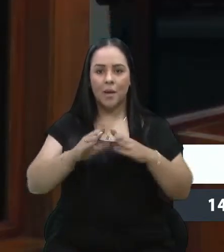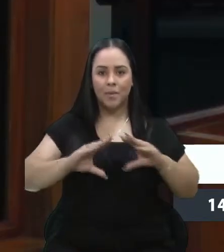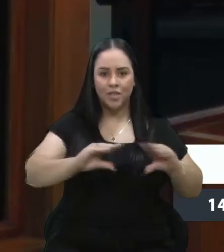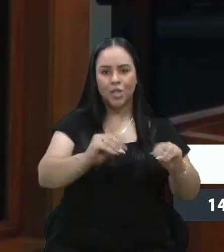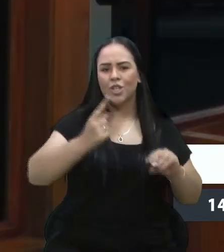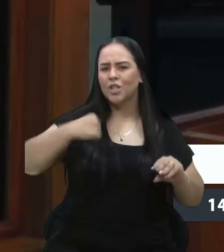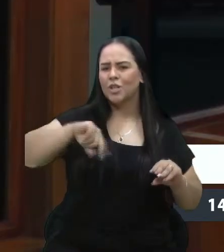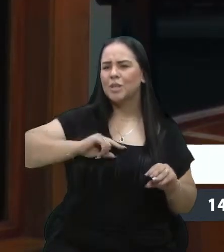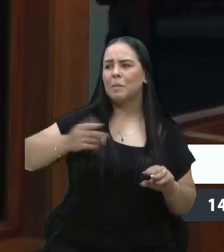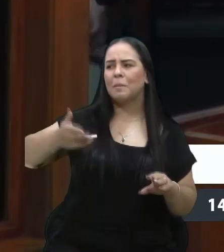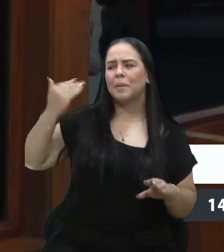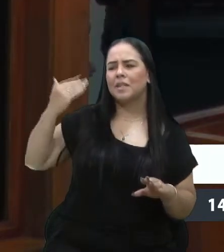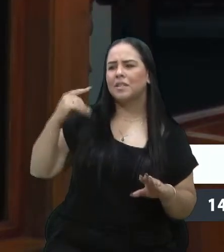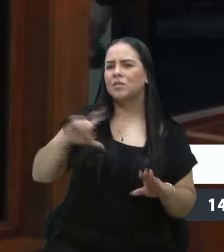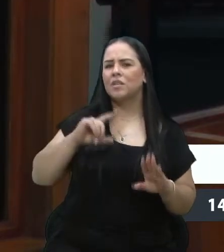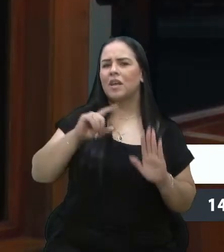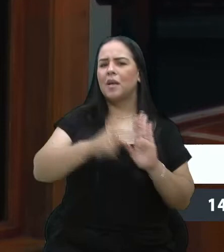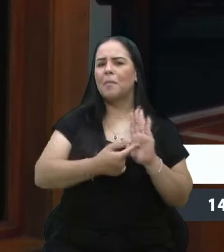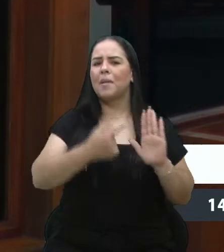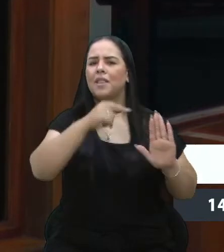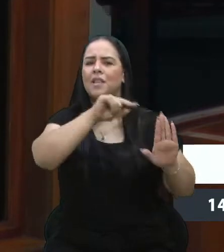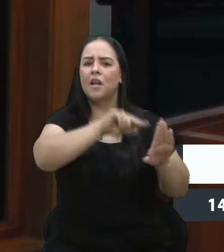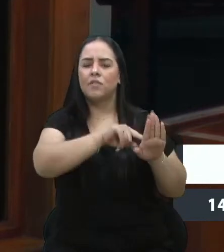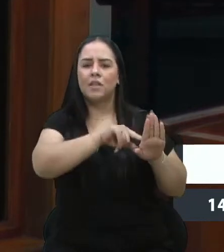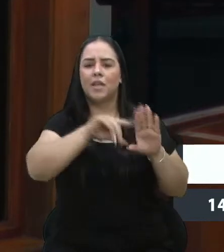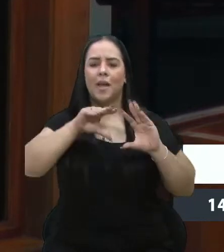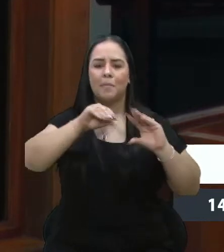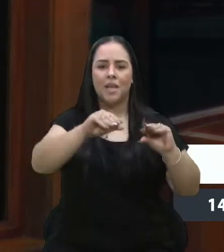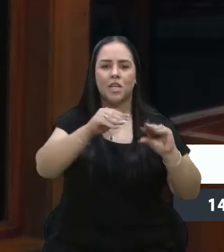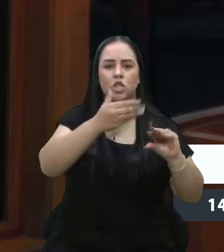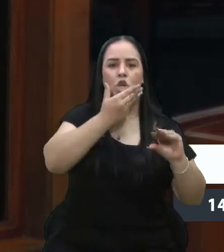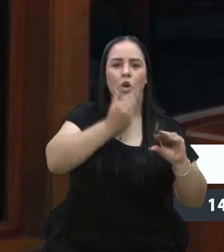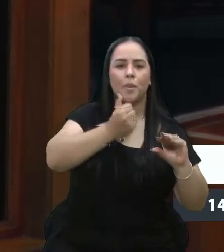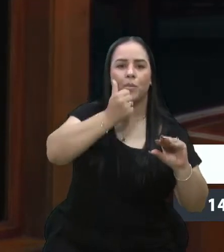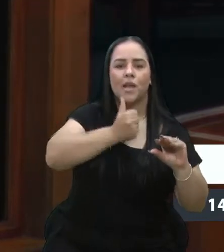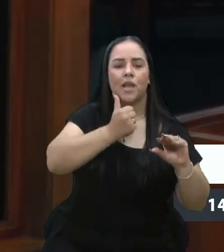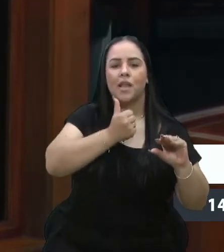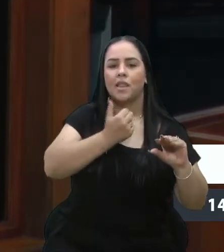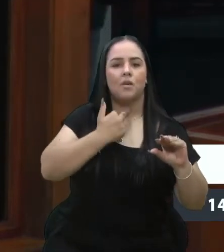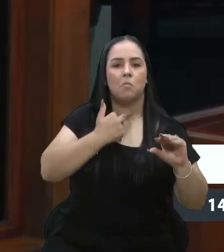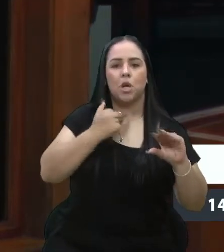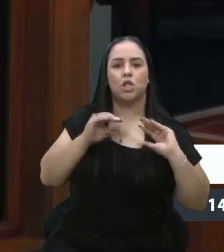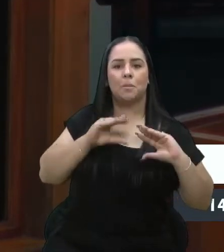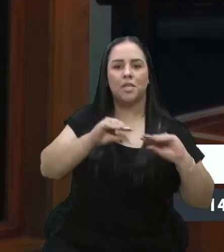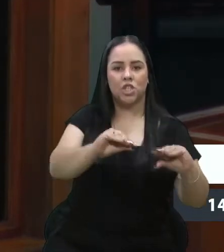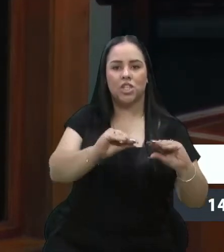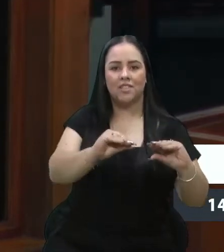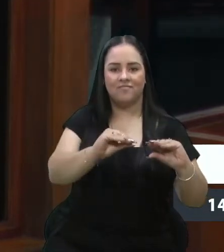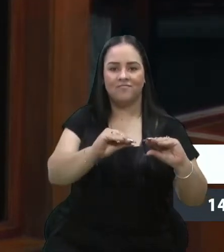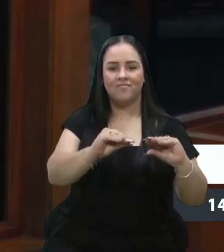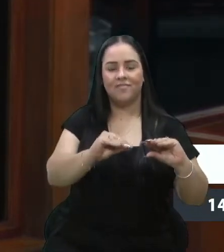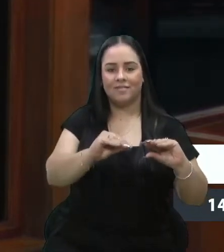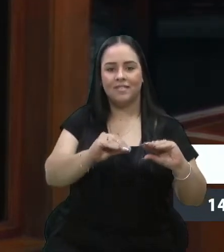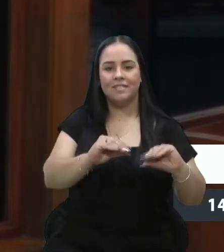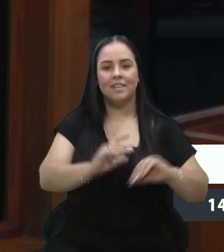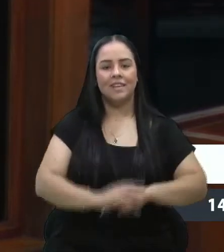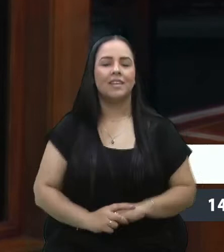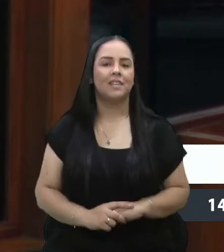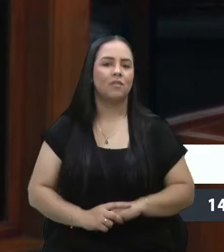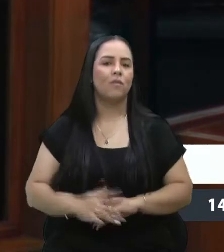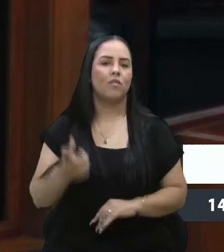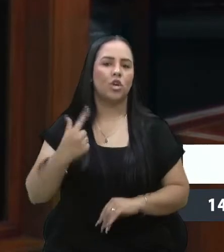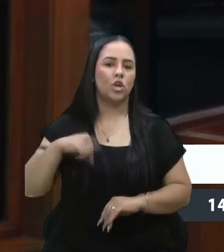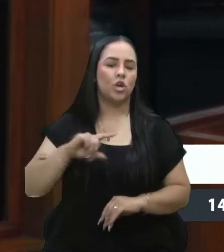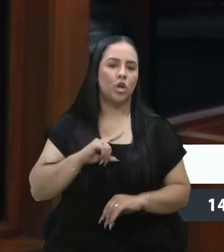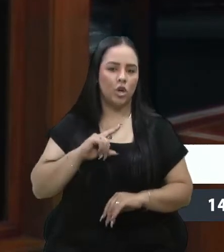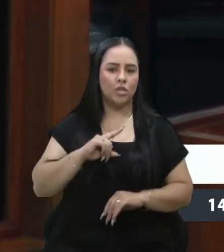ditado que briga de marido e mulher não se mete a colher, e o Estado, então, passa, a partir da luta dessa mulher, que é a Maria